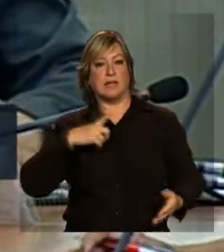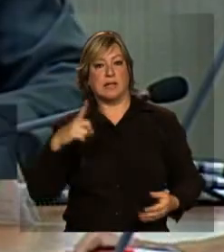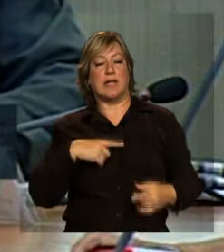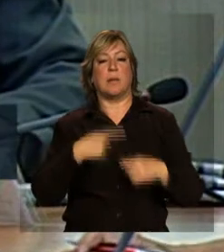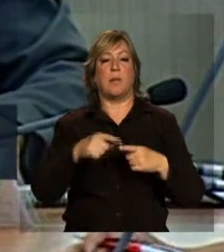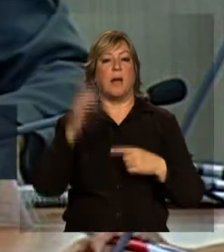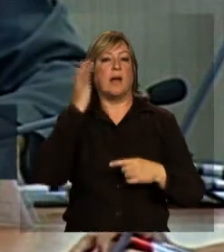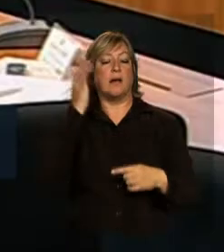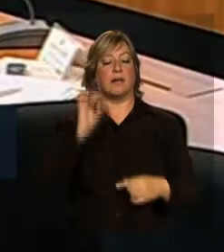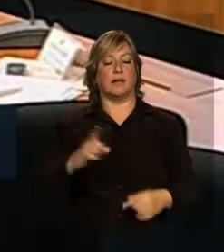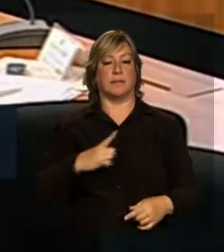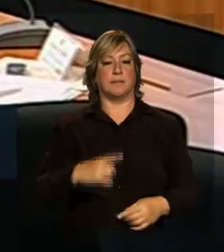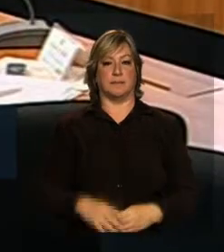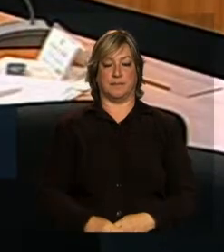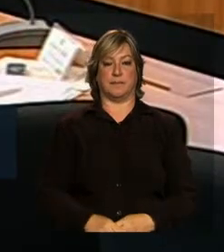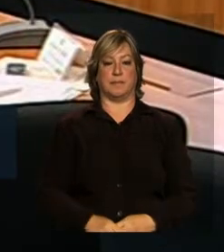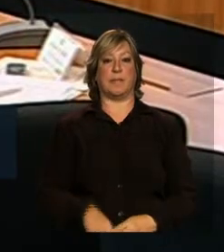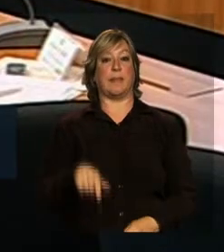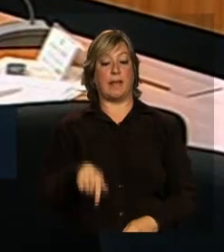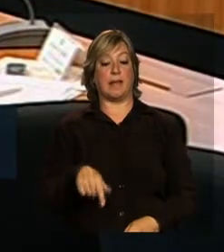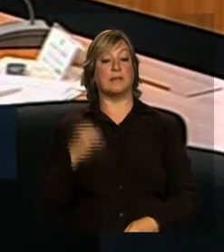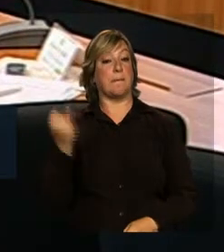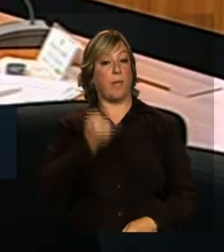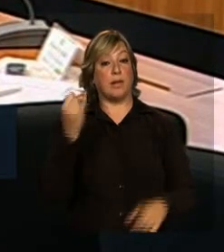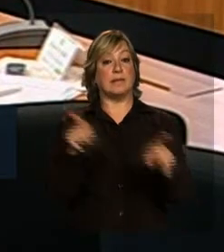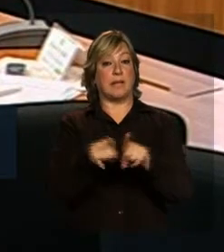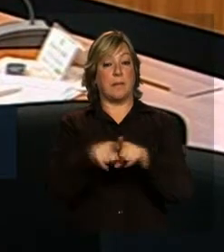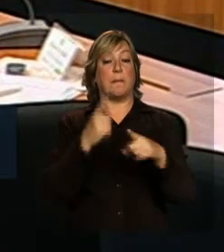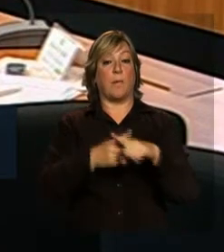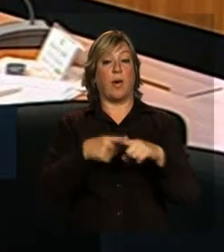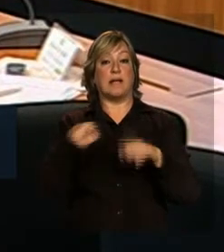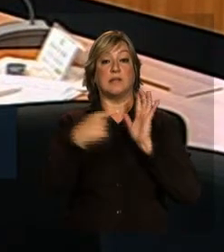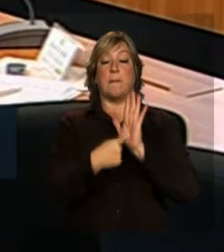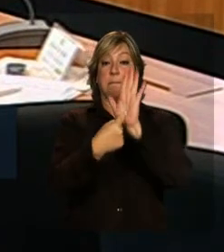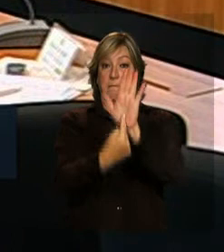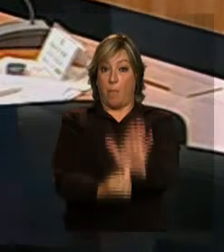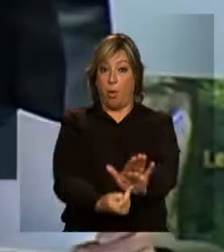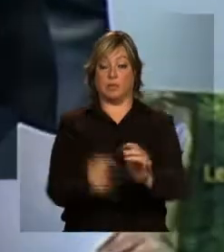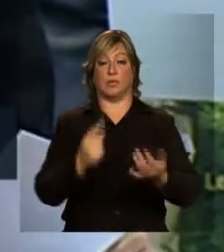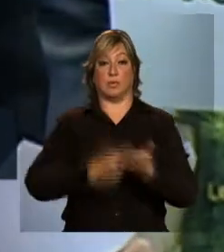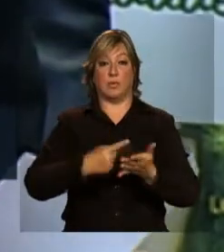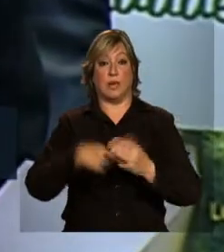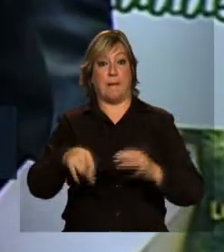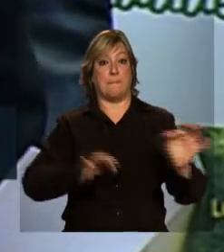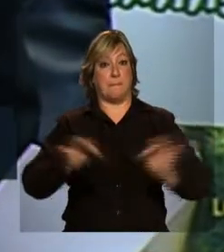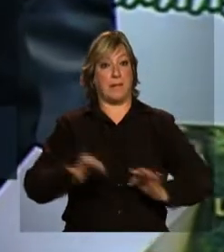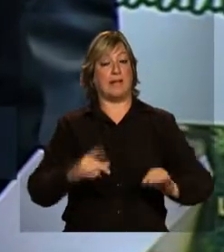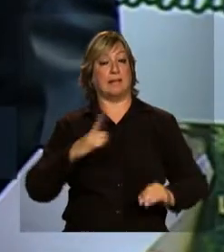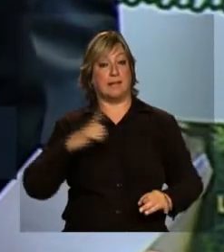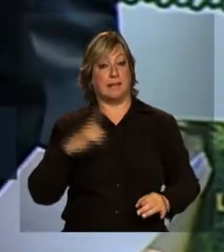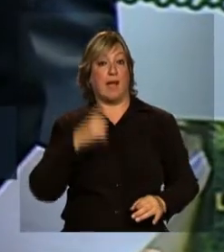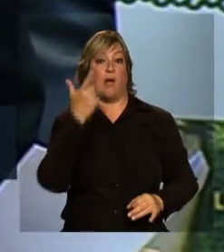intelectual. Isso é importante porque também demonstra que a pactuação real do plano está acontecendo com